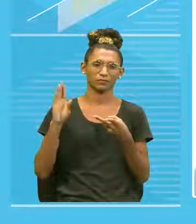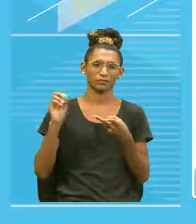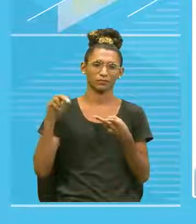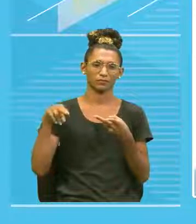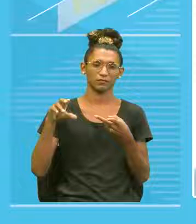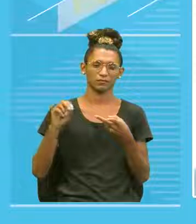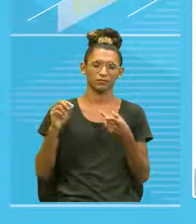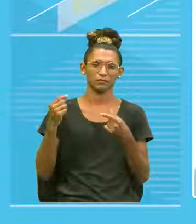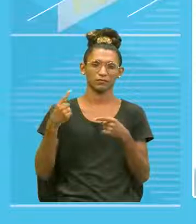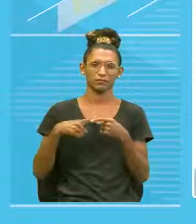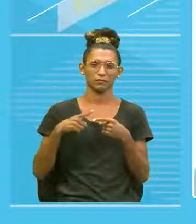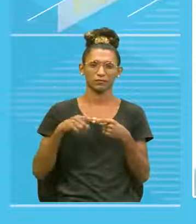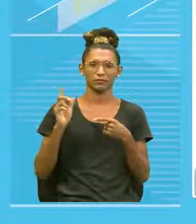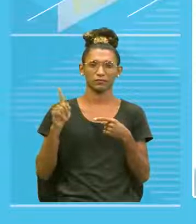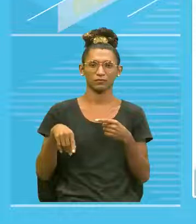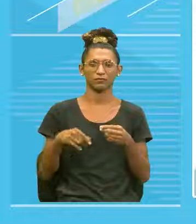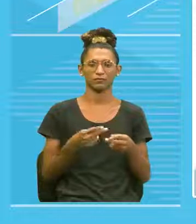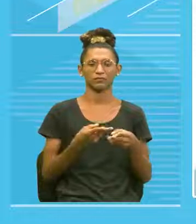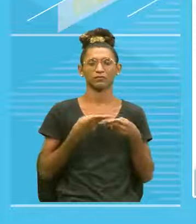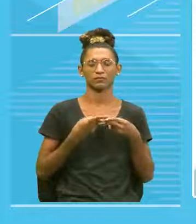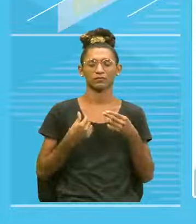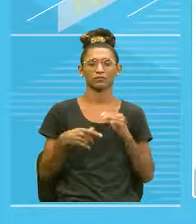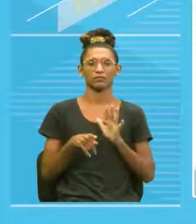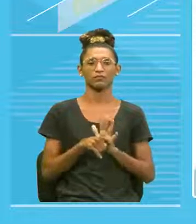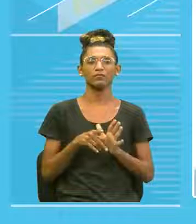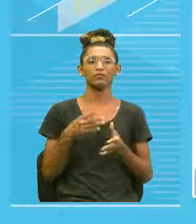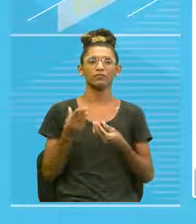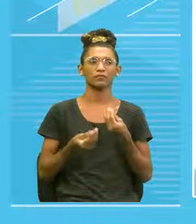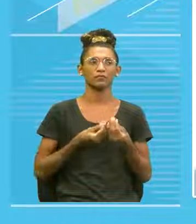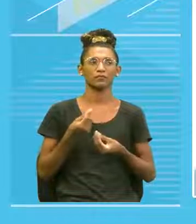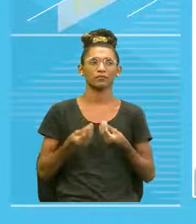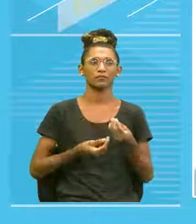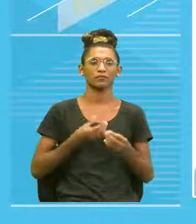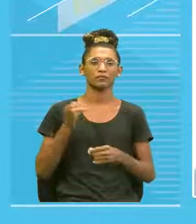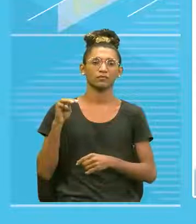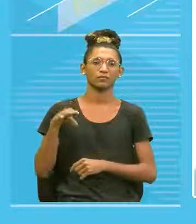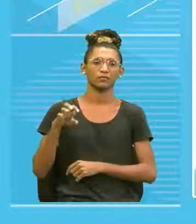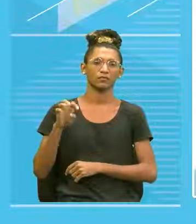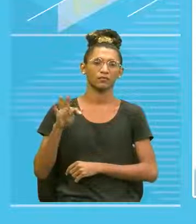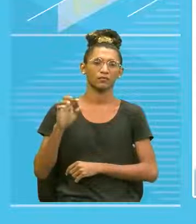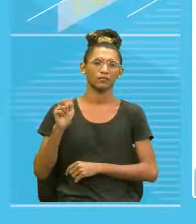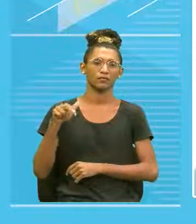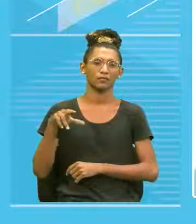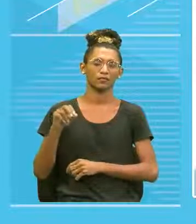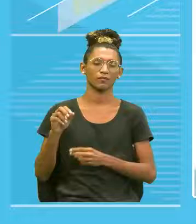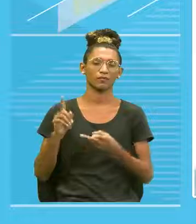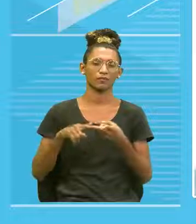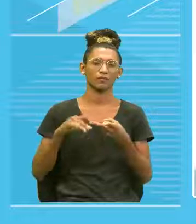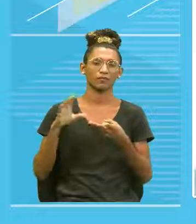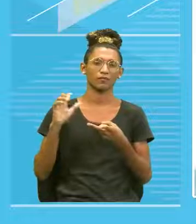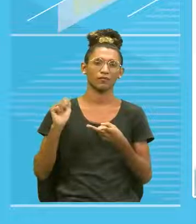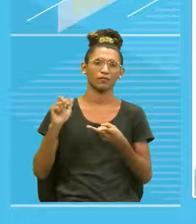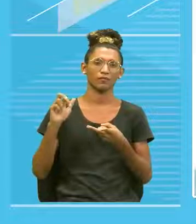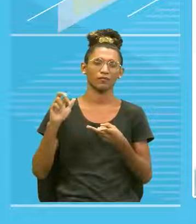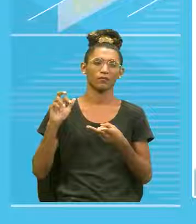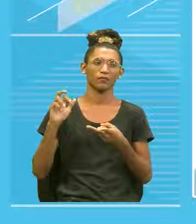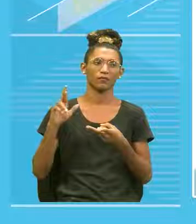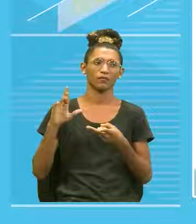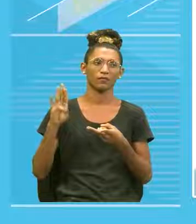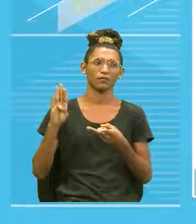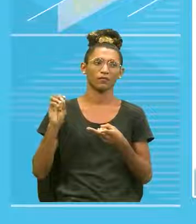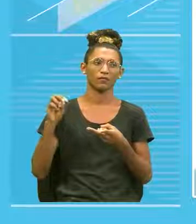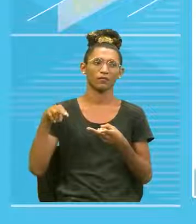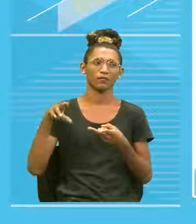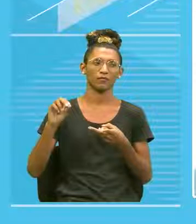e são combustores turma metano e carbono servem para